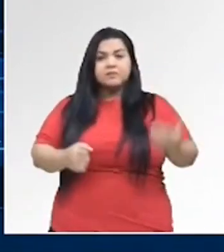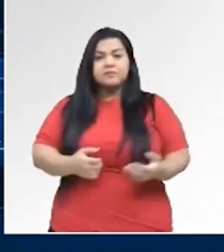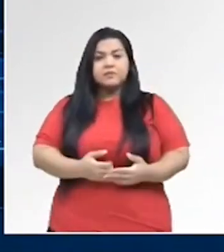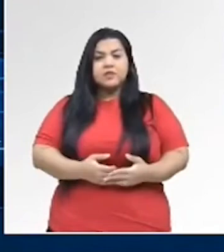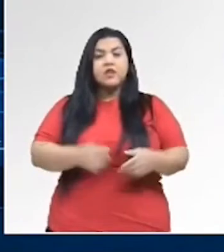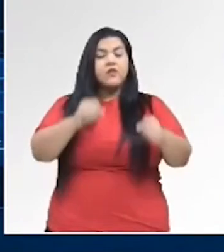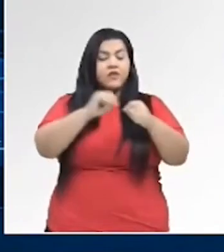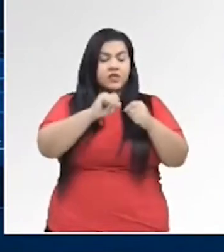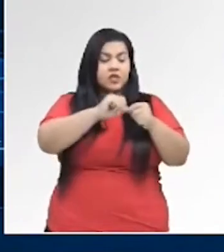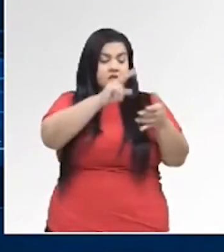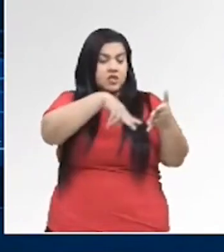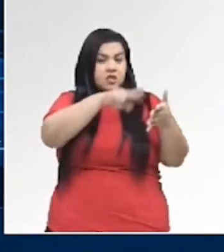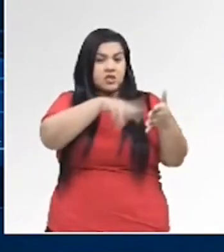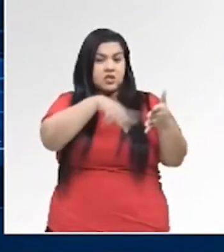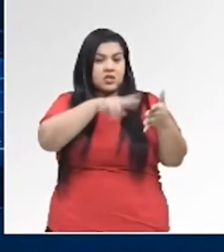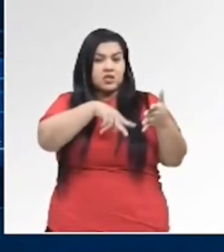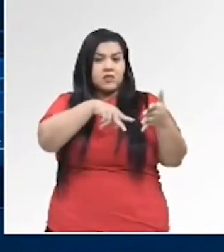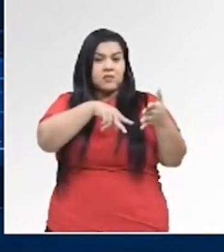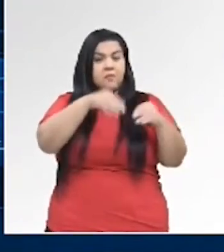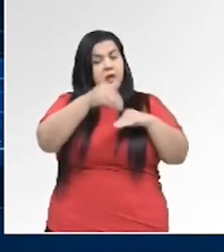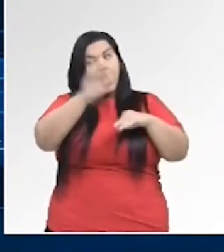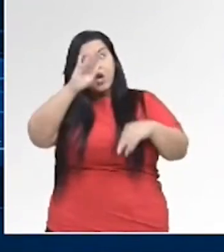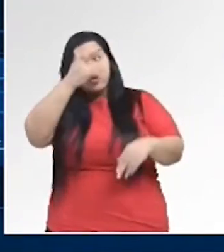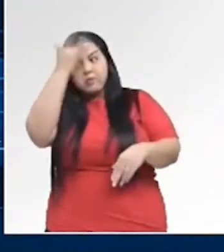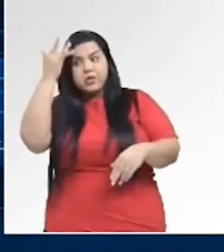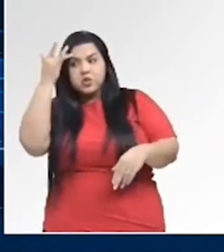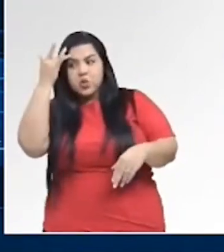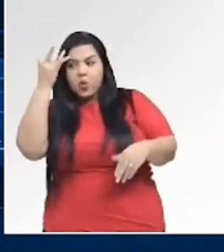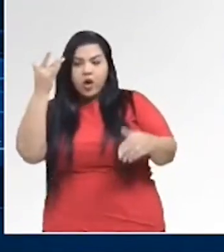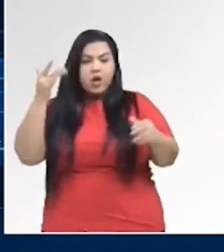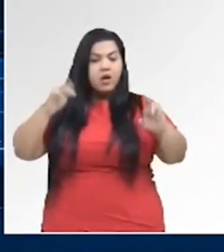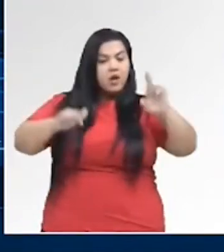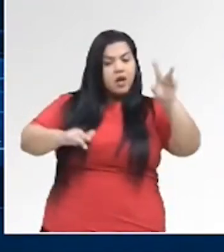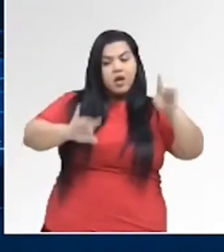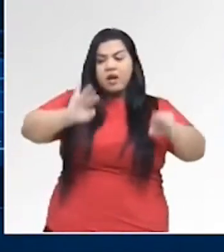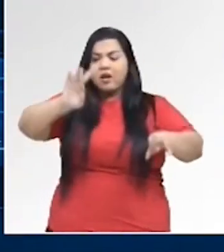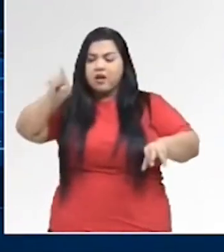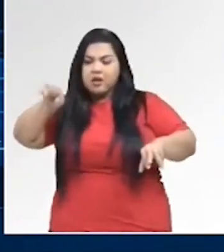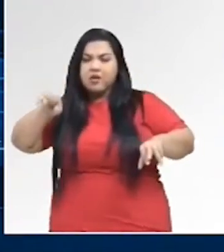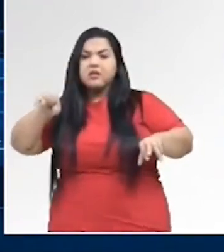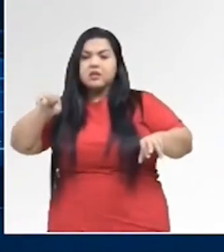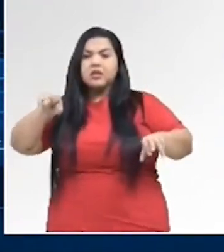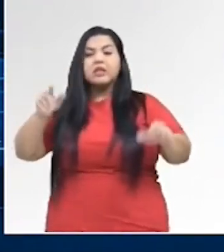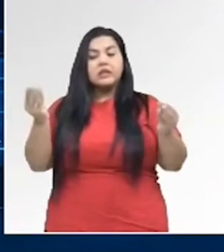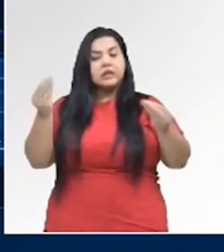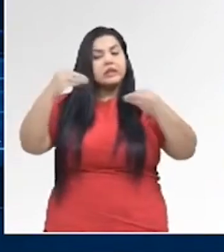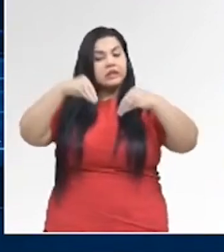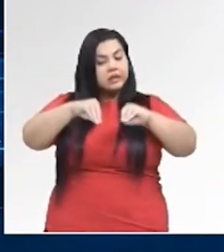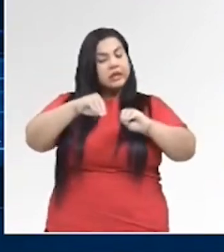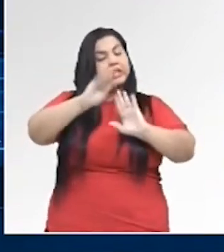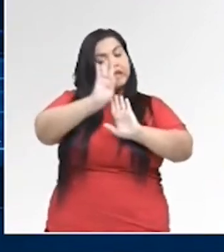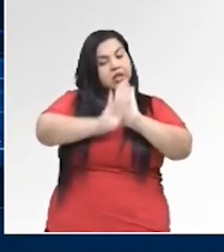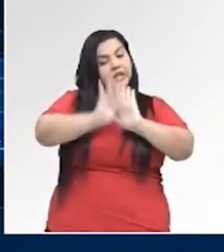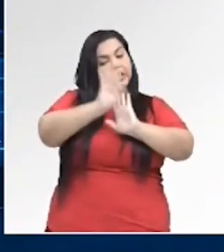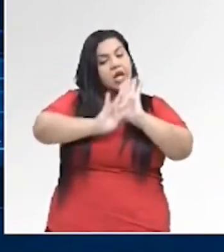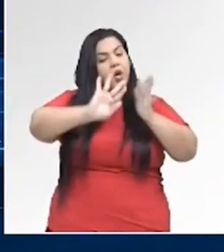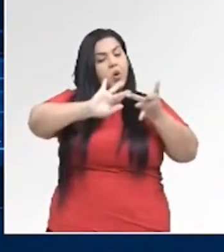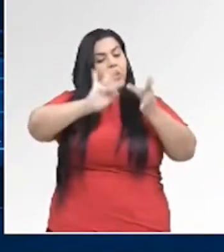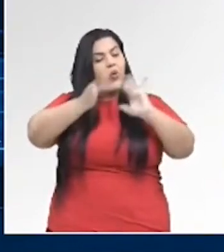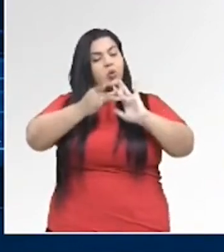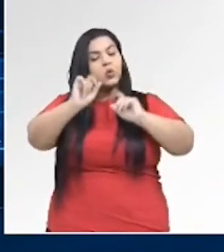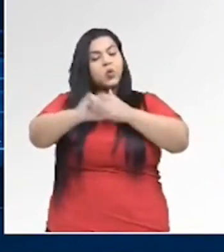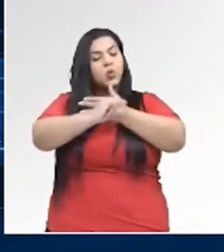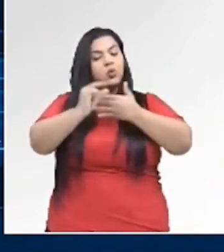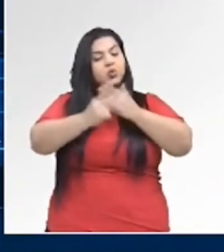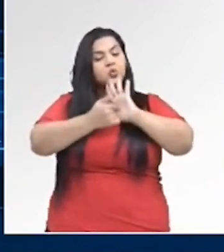Fazer uma leitura até mais que o outro que está do seu lado, né? Mas dentro, claro, do contexto daquilo que o autor quer